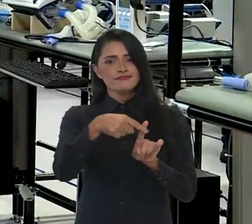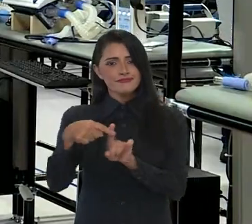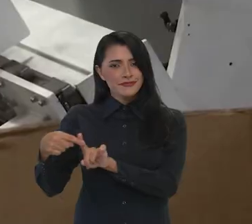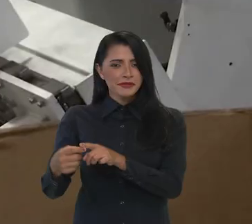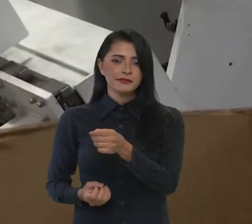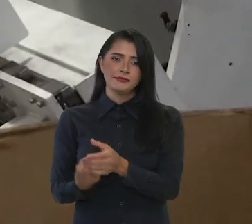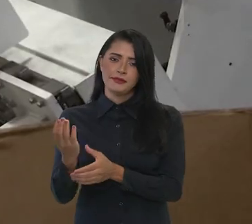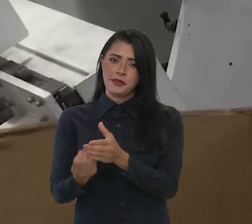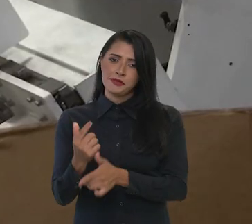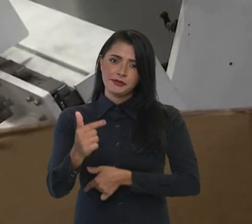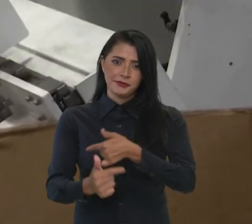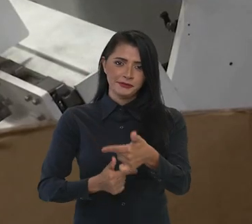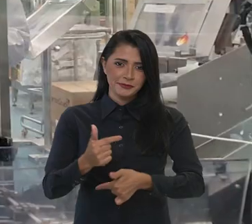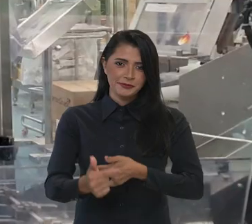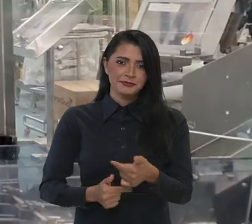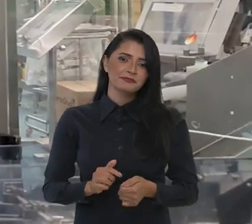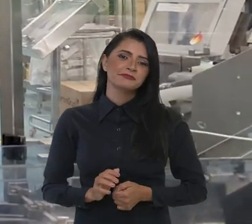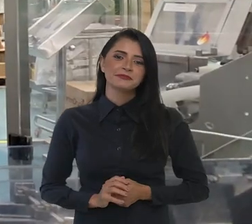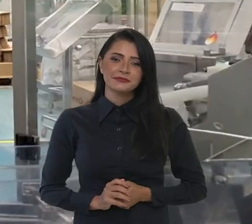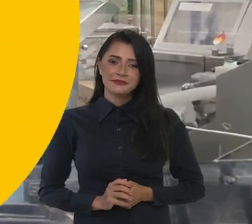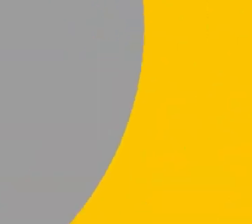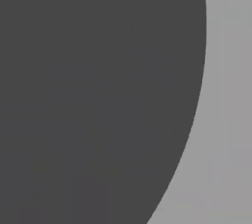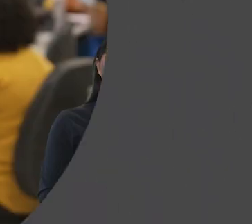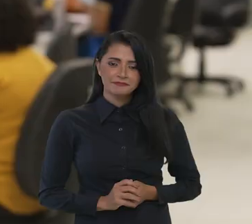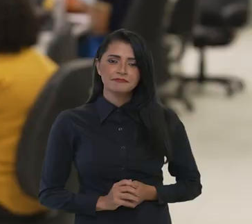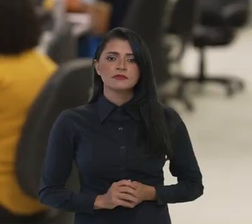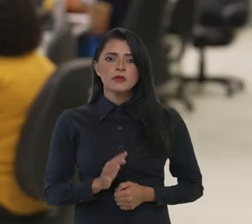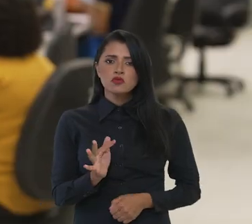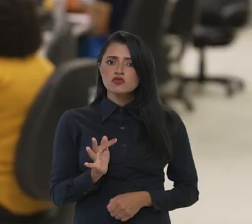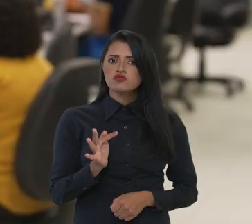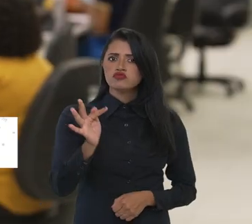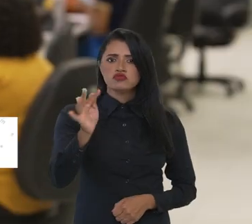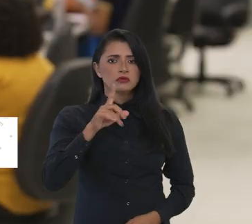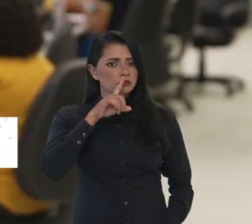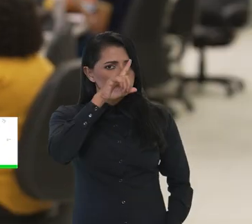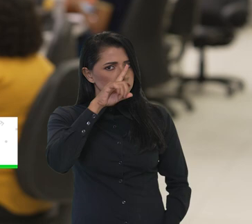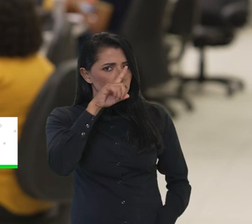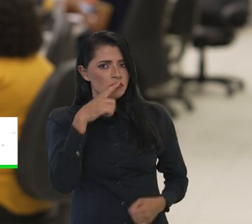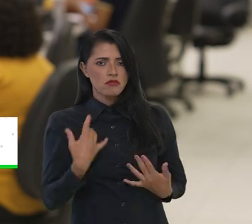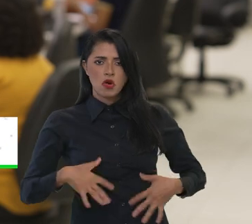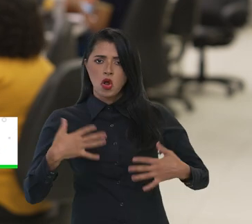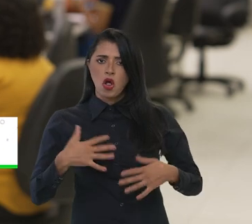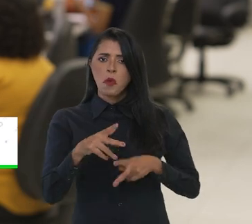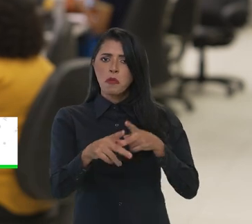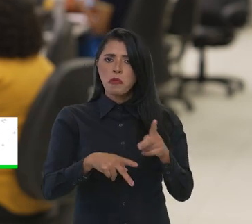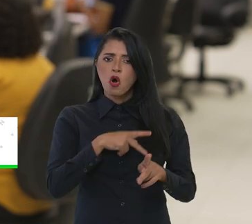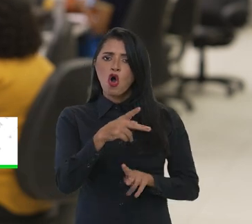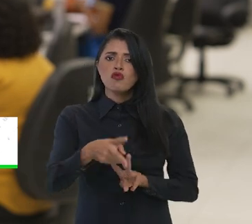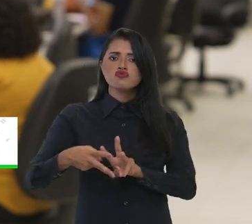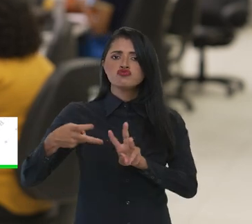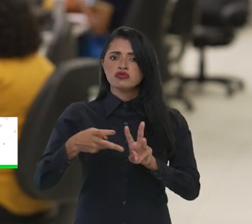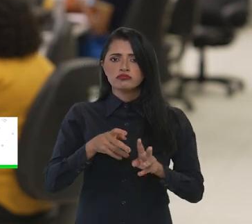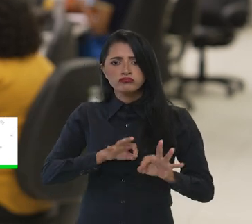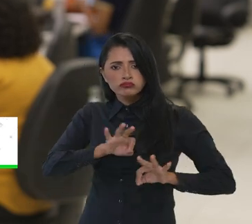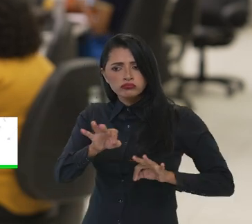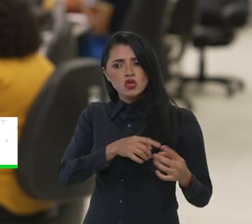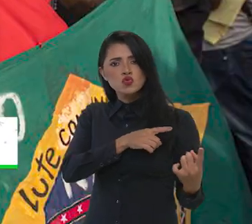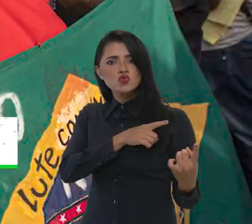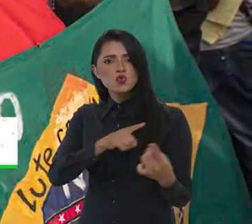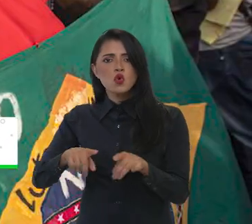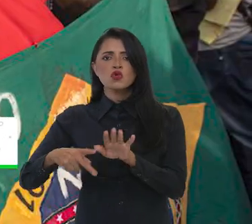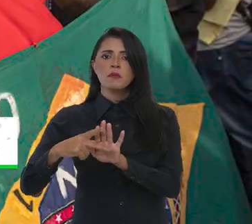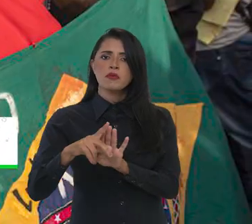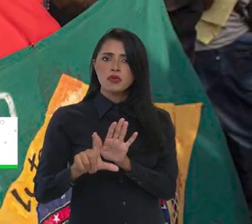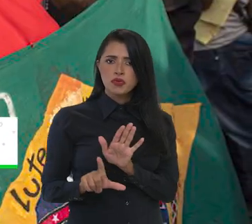com saldo positivo na geração de empregos. O futuro está em jogo. Os povos originários estão